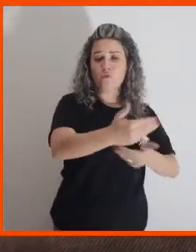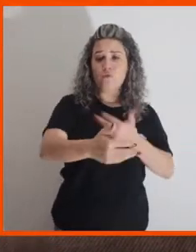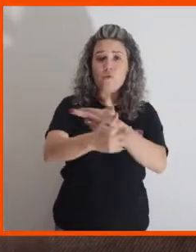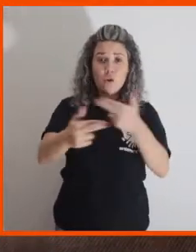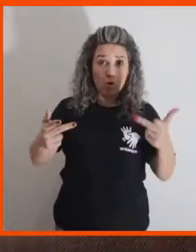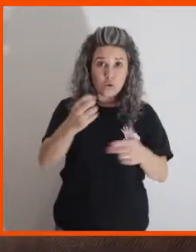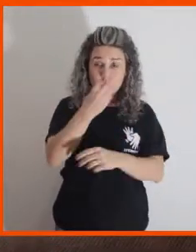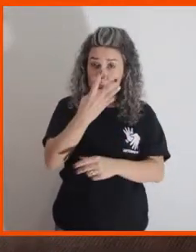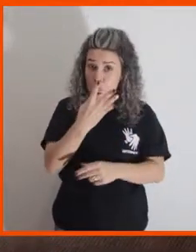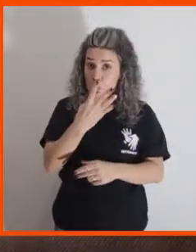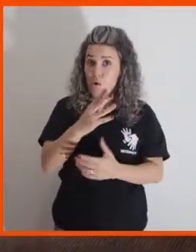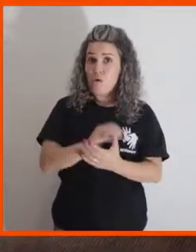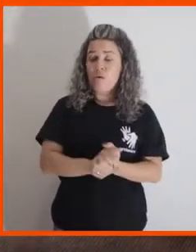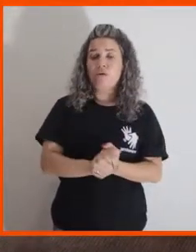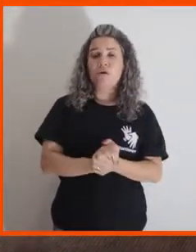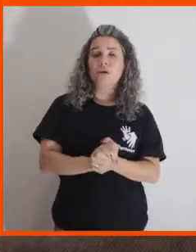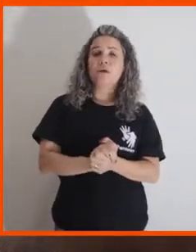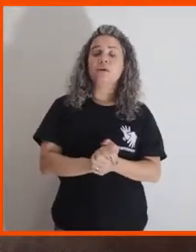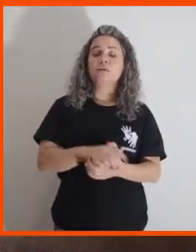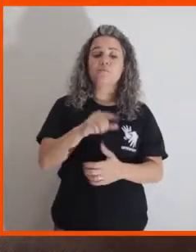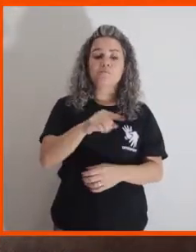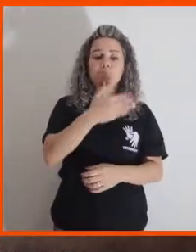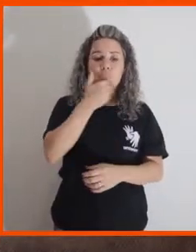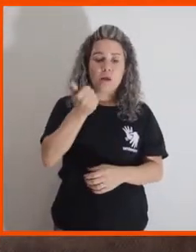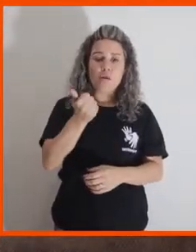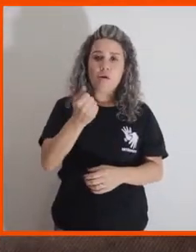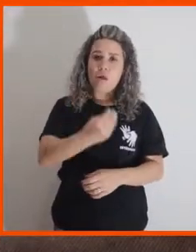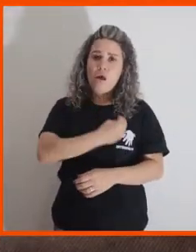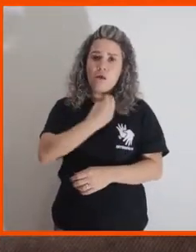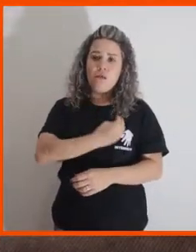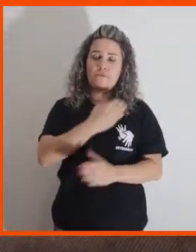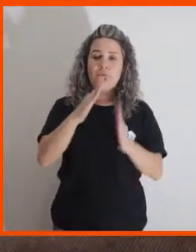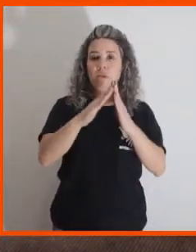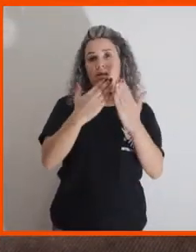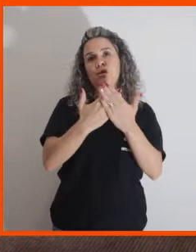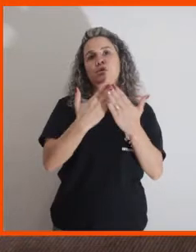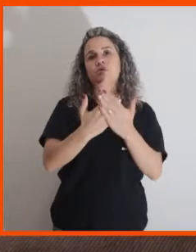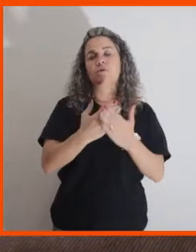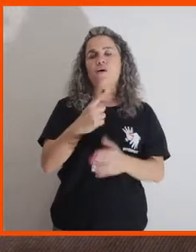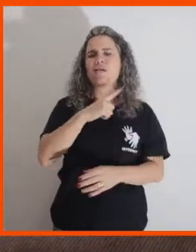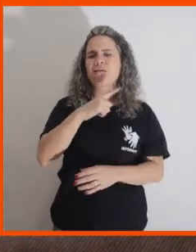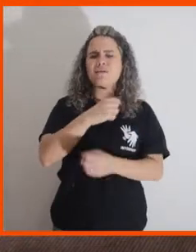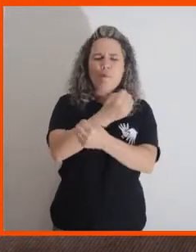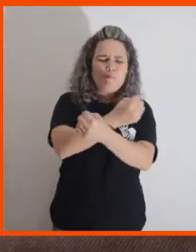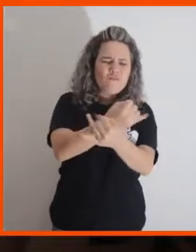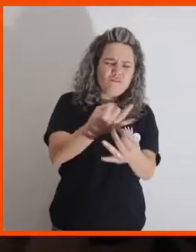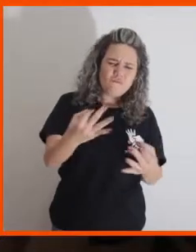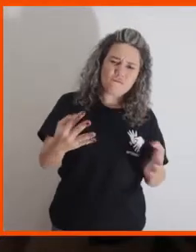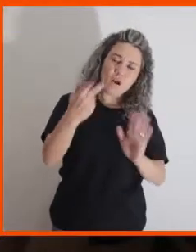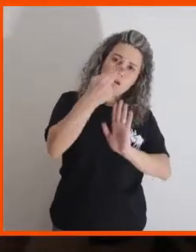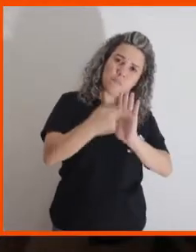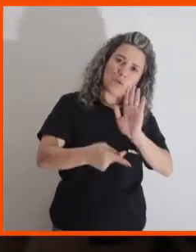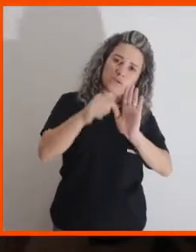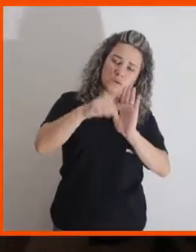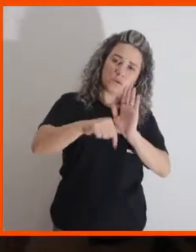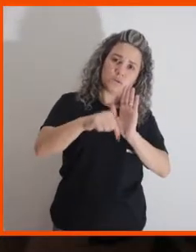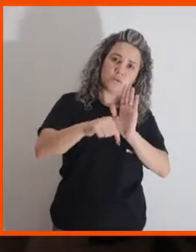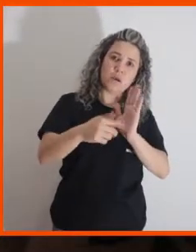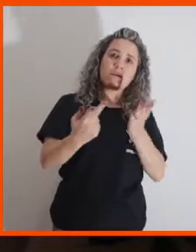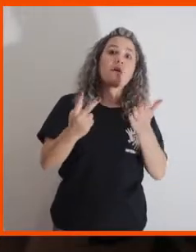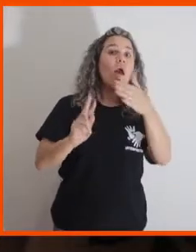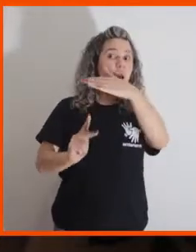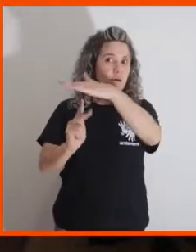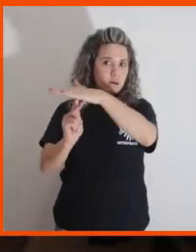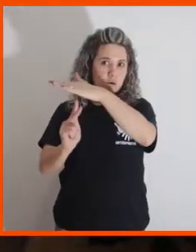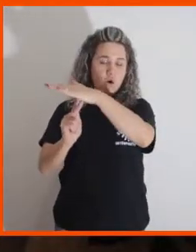tarde ele está envolvido com algum projeto, para que ele não se envolva principalmente com as drogas, né? Para que ele